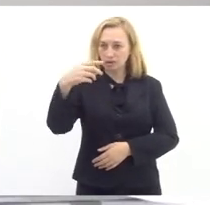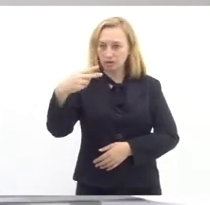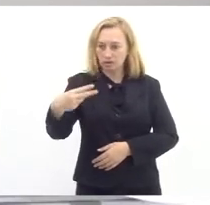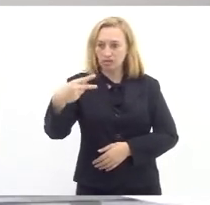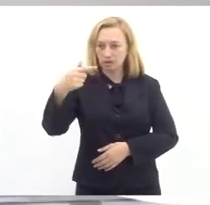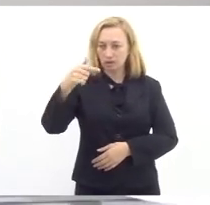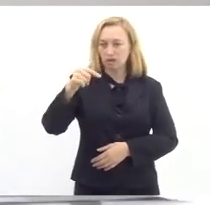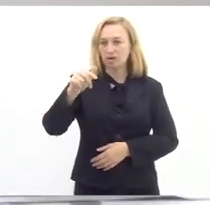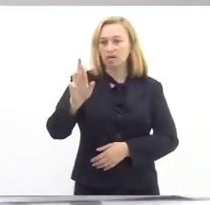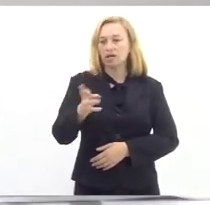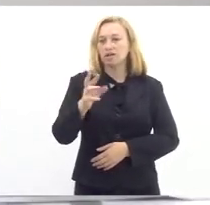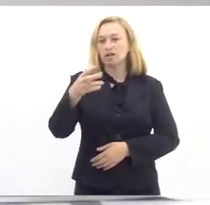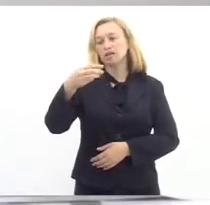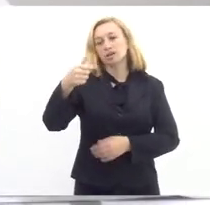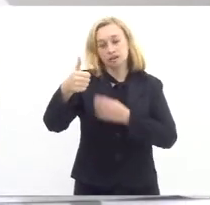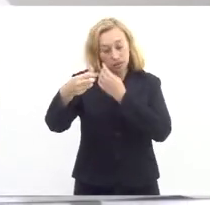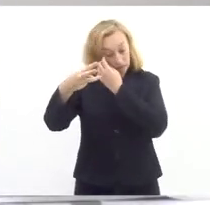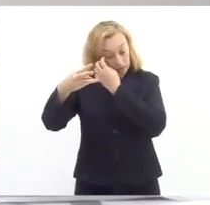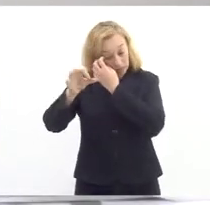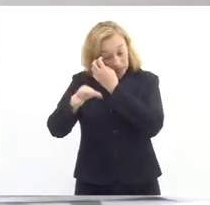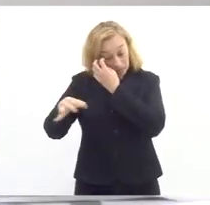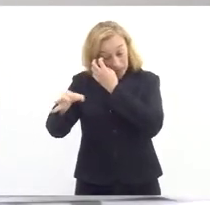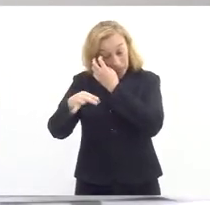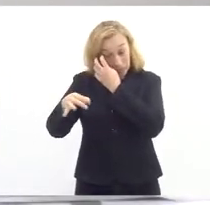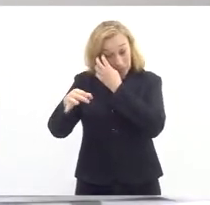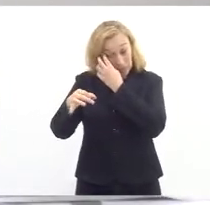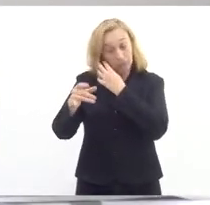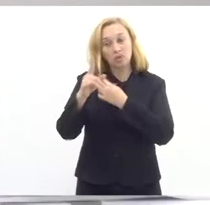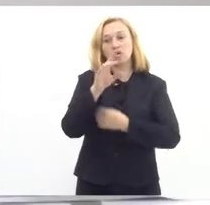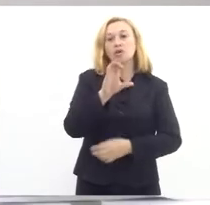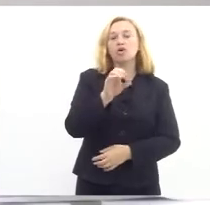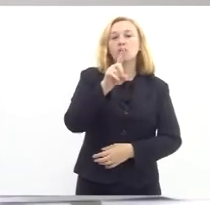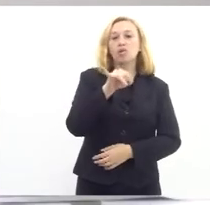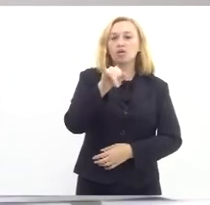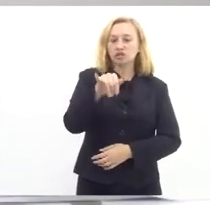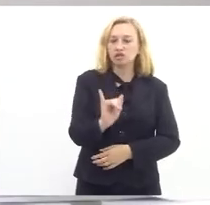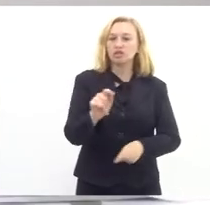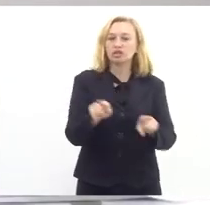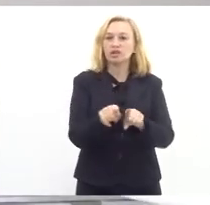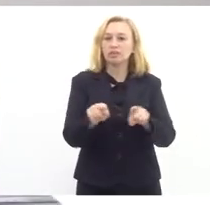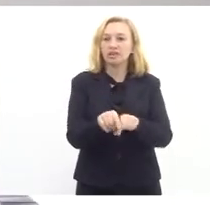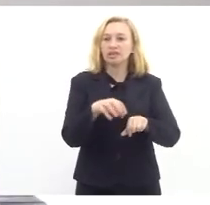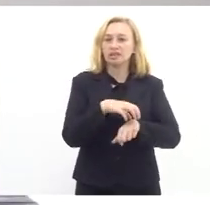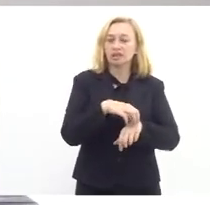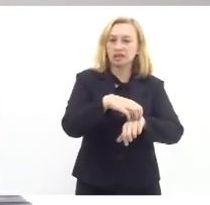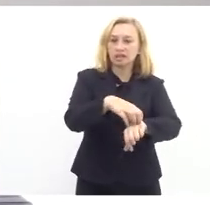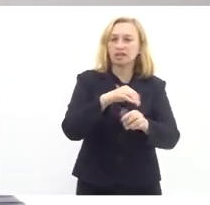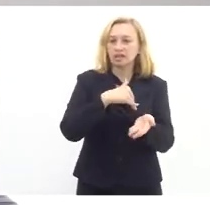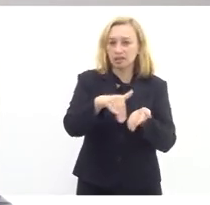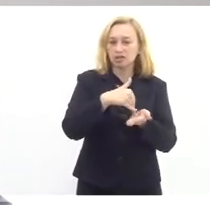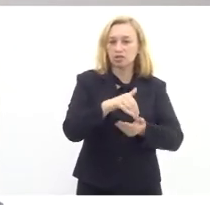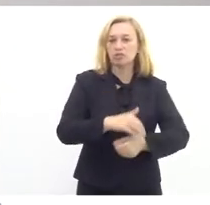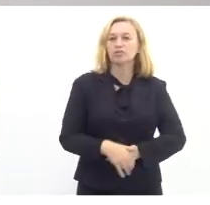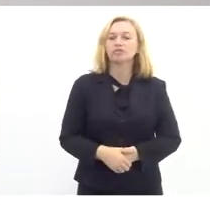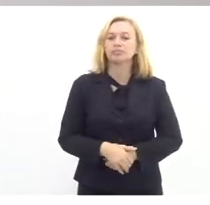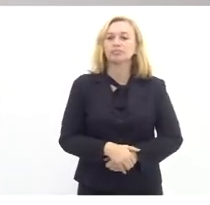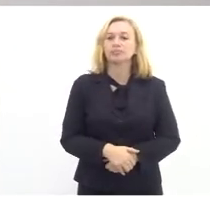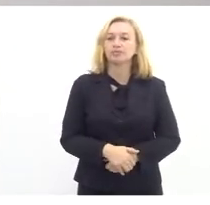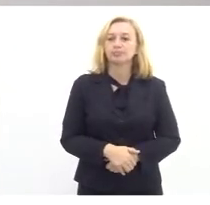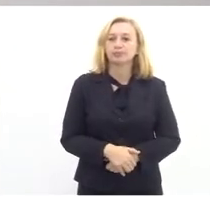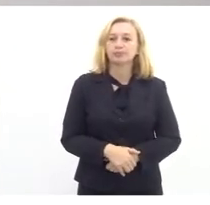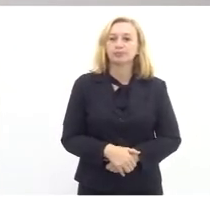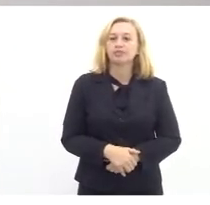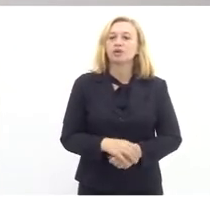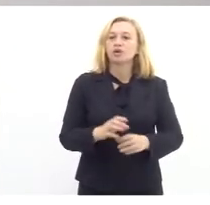R$ 391.542,86. A CODIR também fez recomendações também à Secretaria de Transporte. Aí vem que o